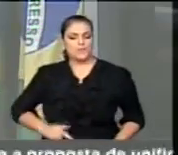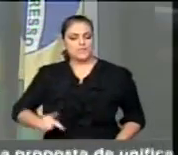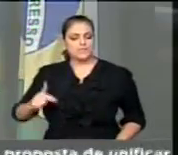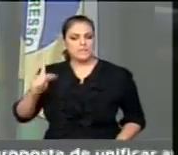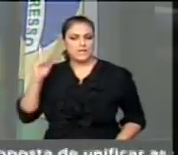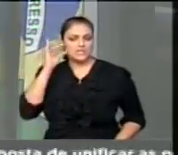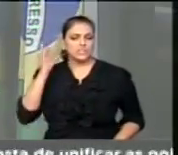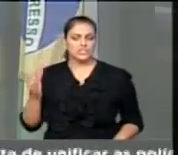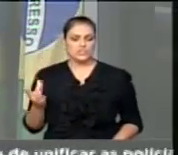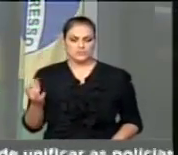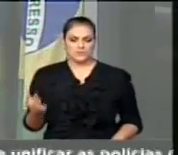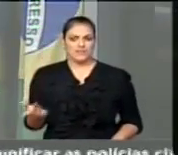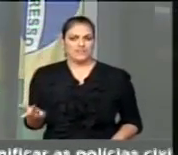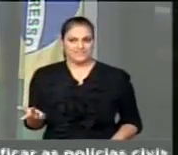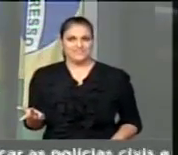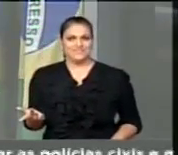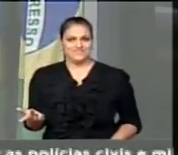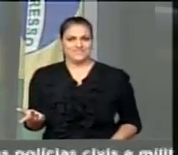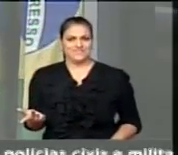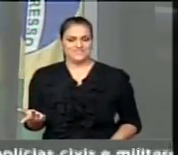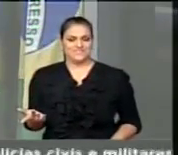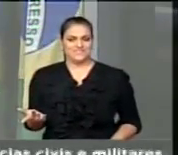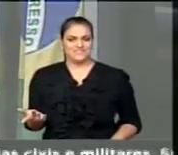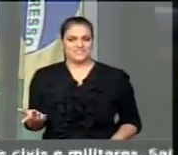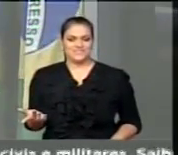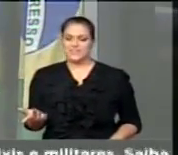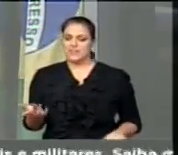vai. Nessa hora, o